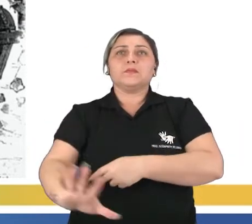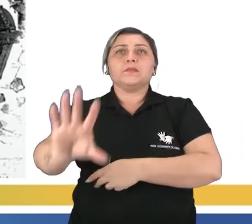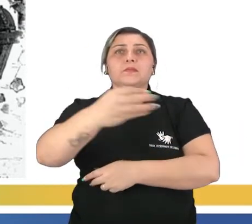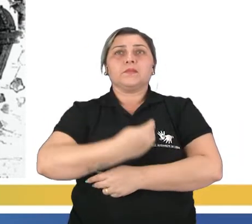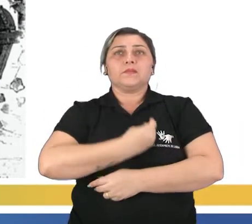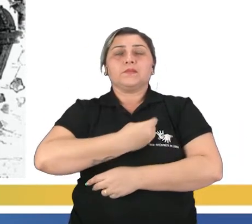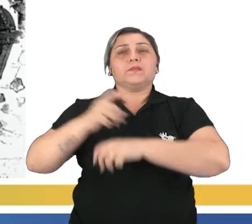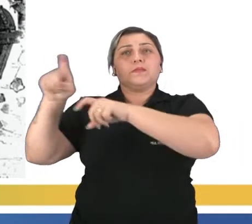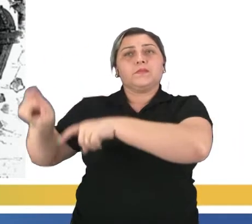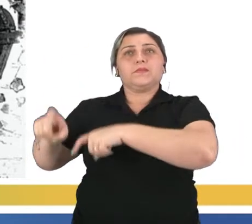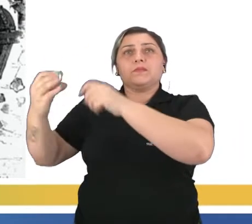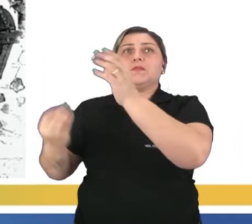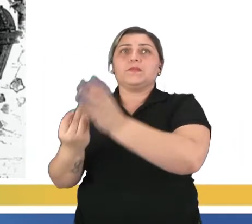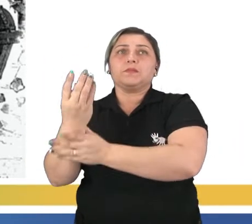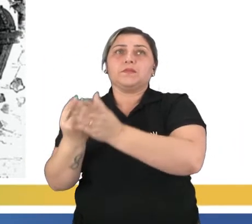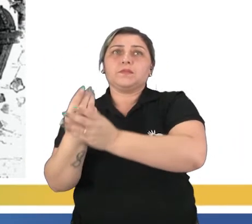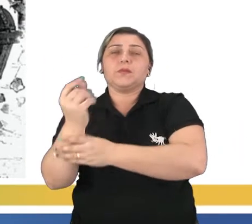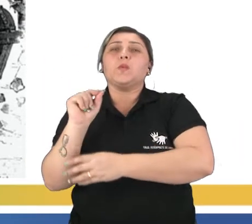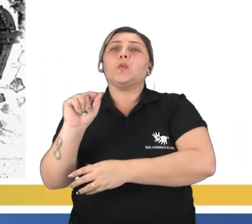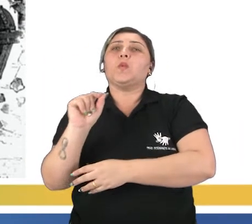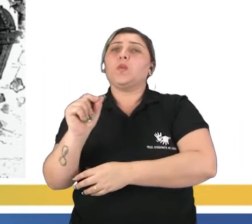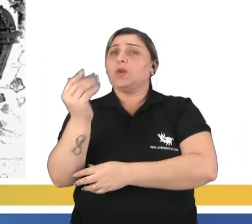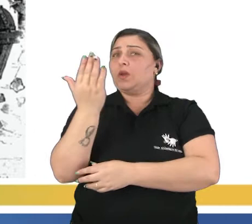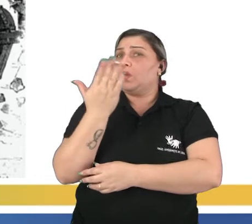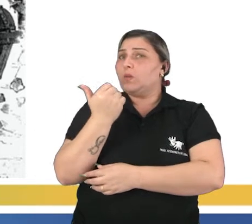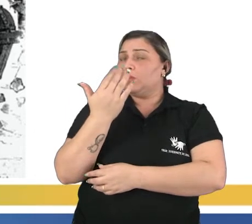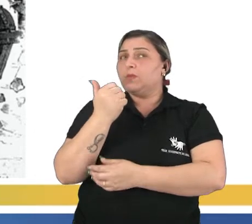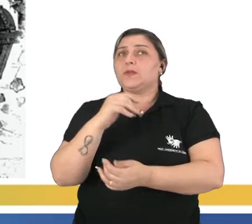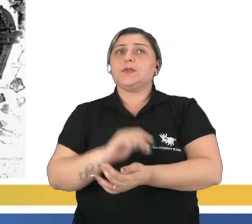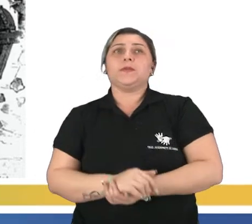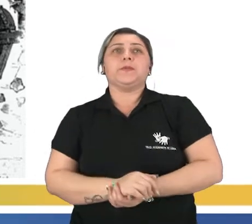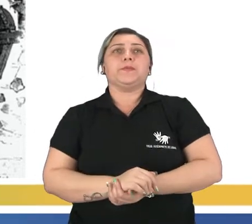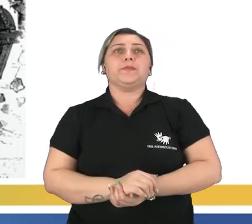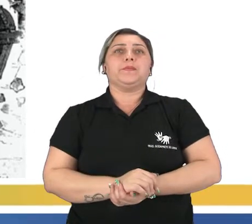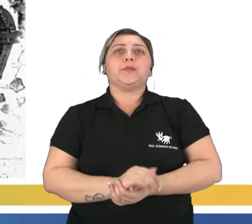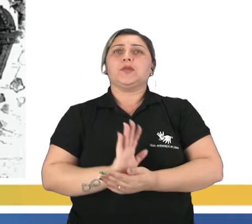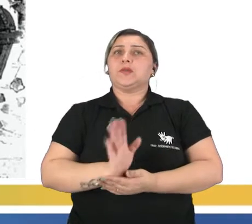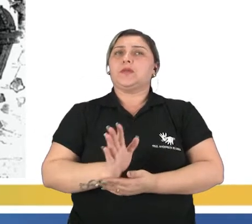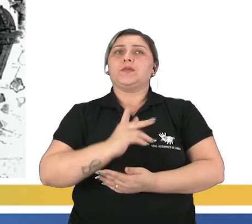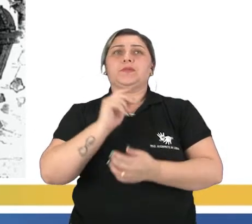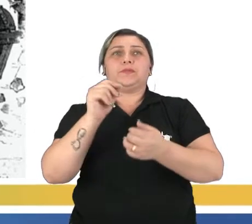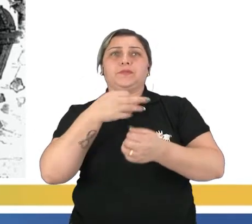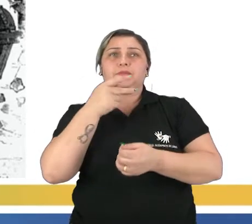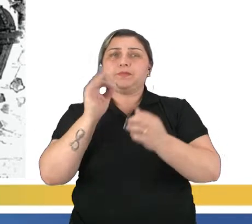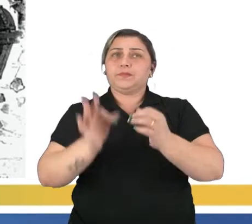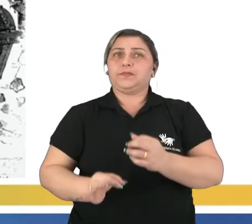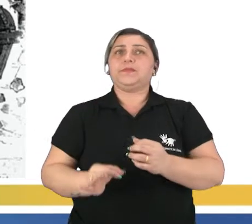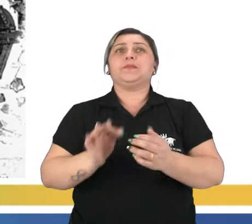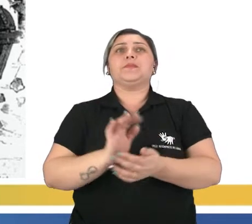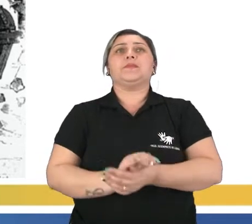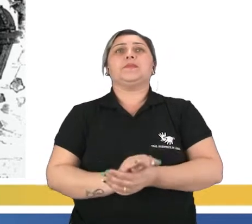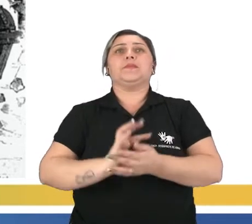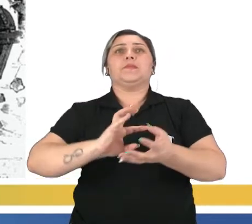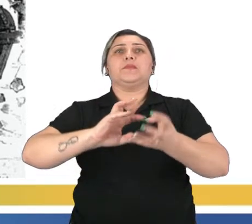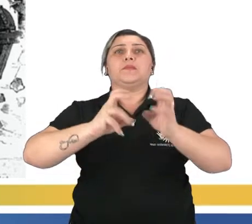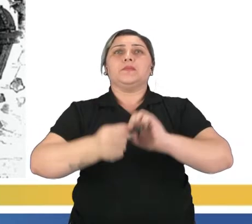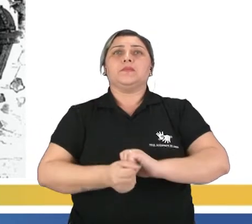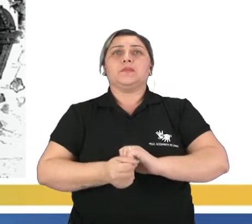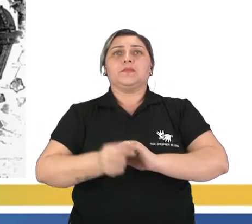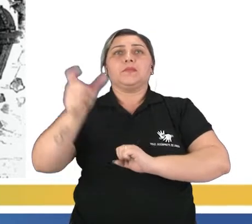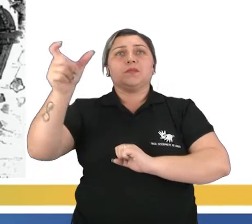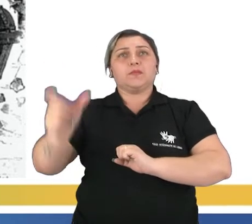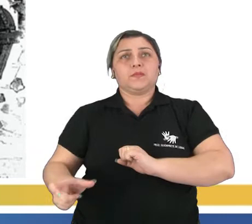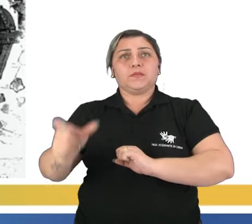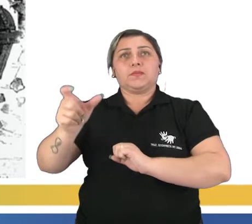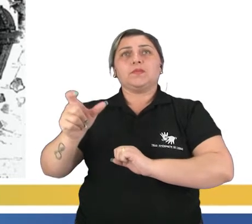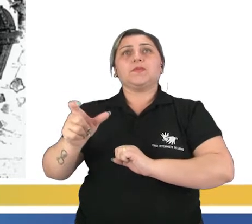população europeia vivia no campo e produzia o que consumia, que era o que a gente já estava falando, certo? De maneira artesanal, o